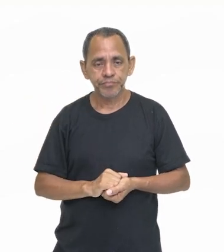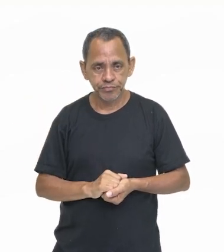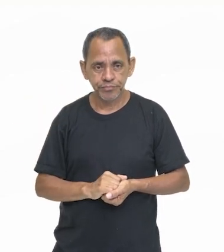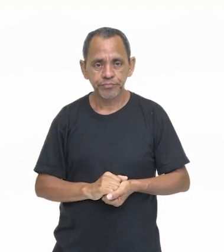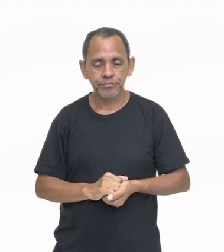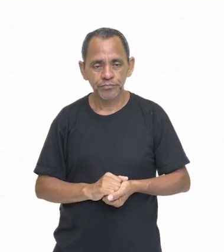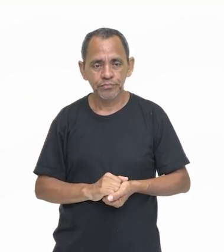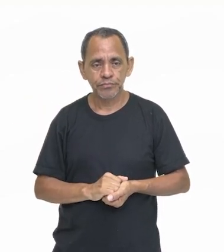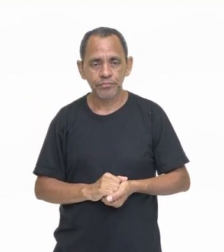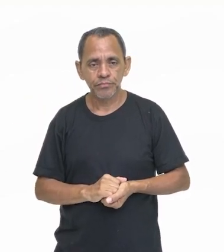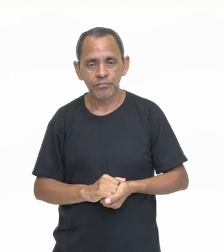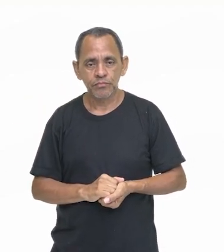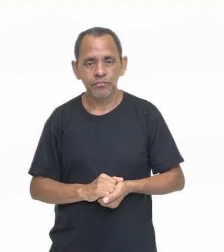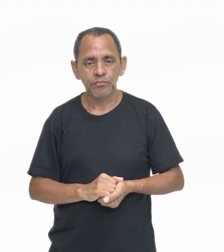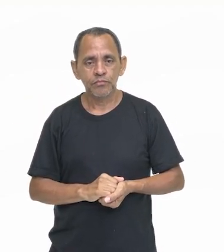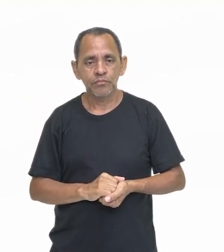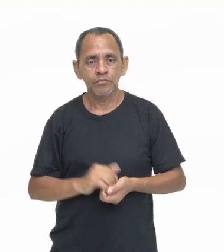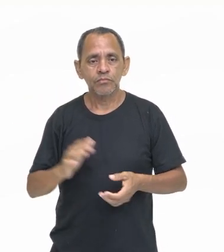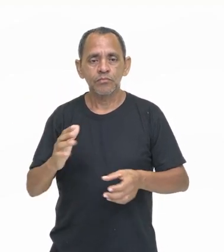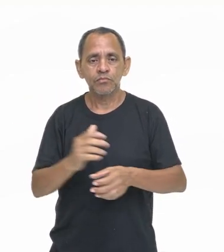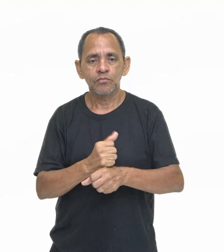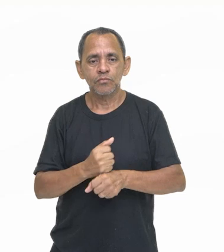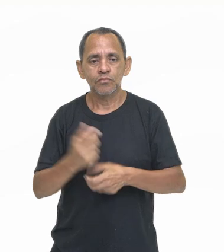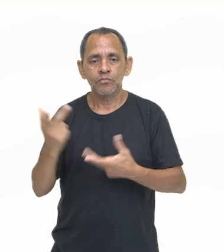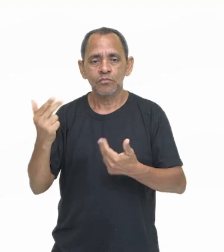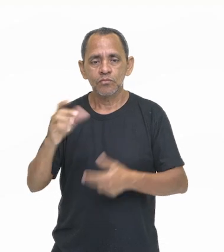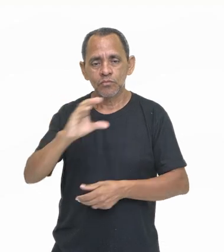quilate equivale a